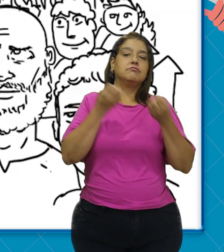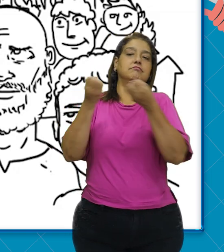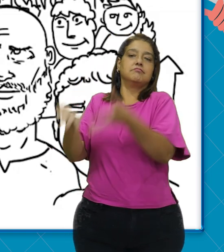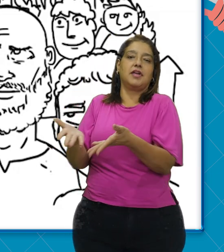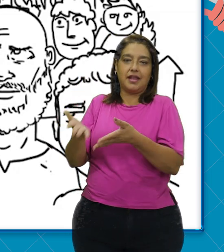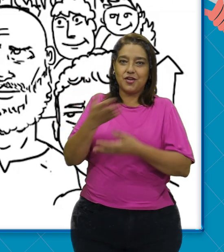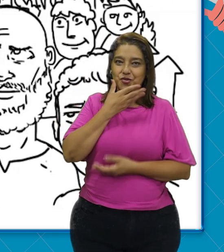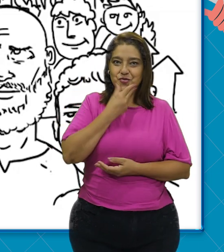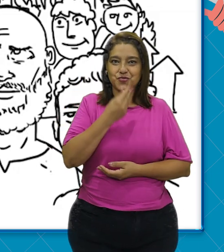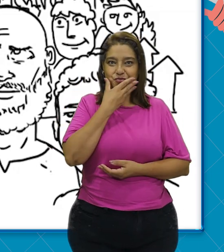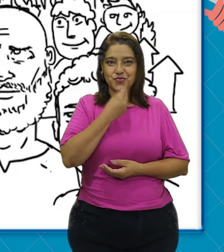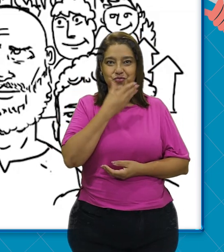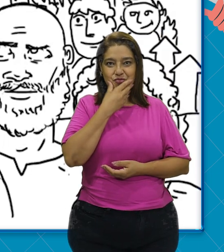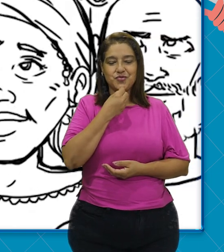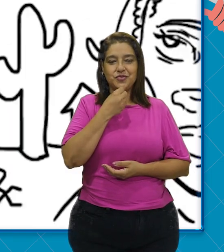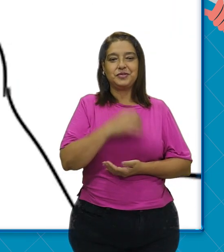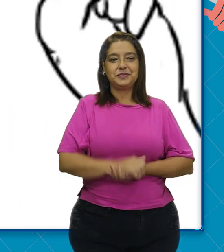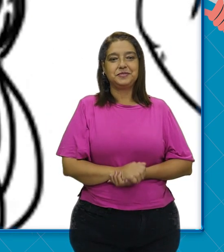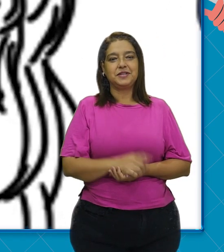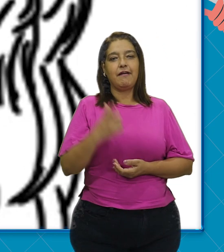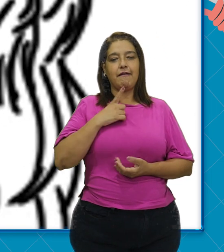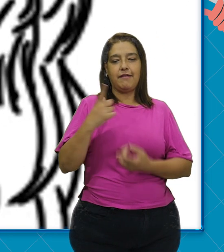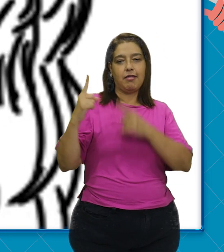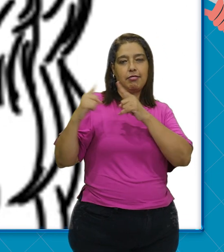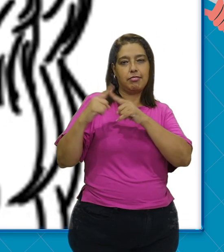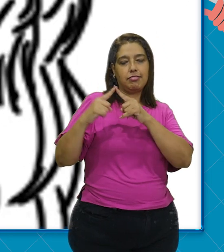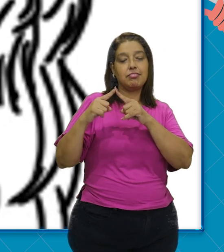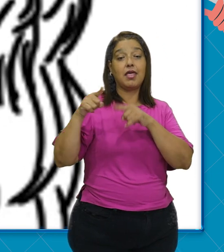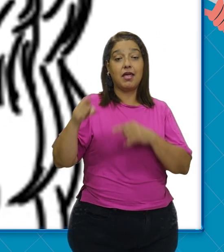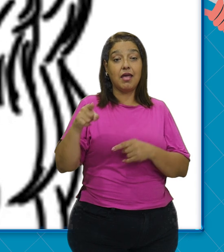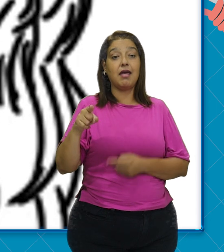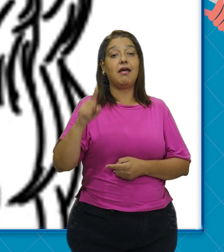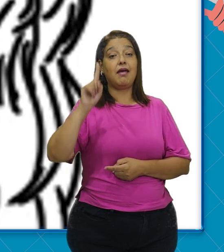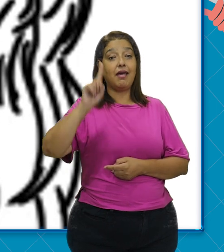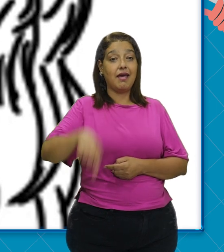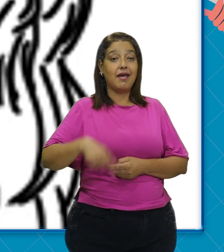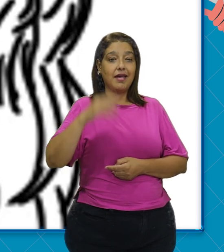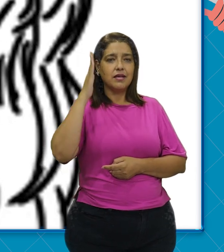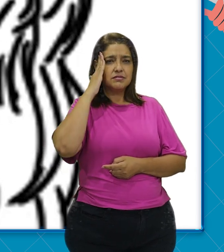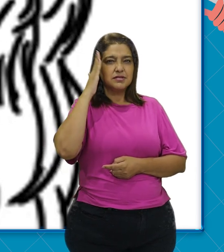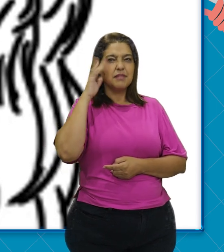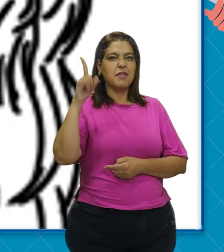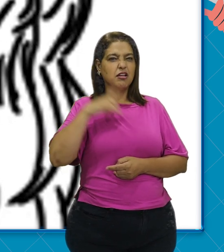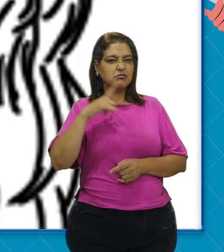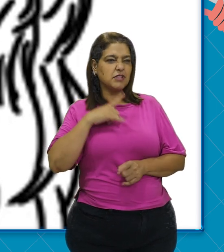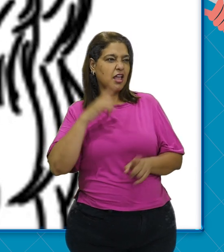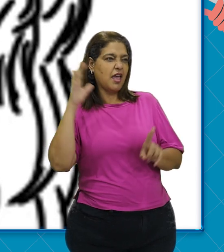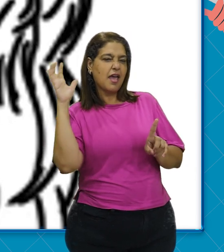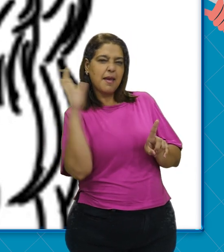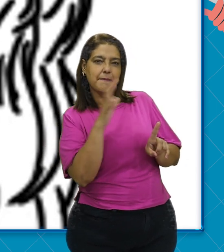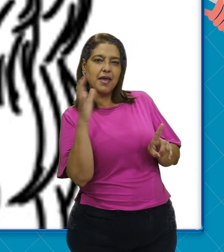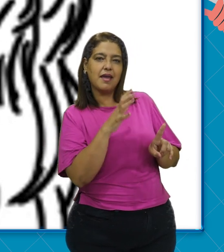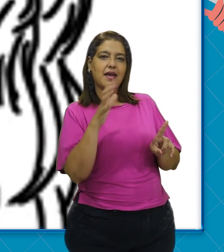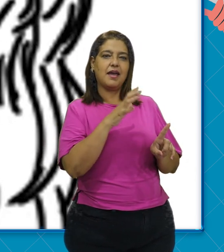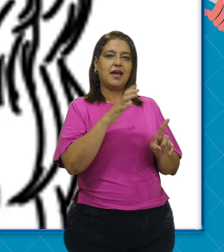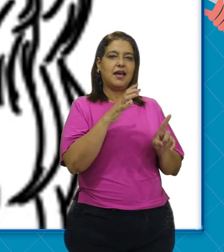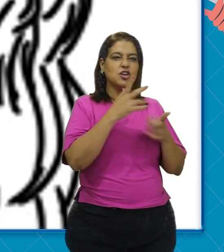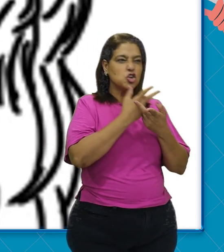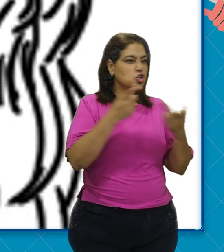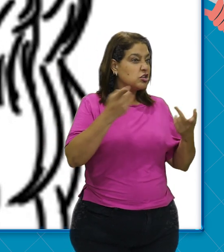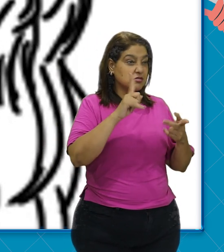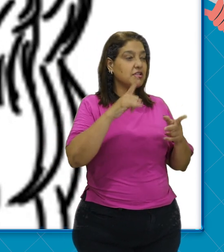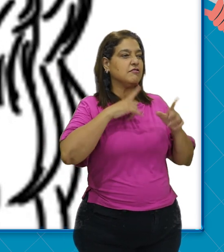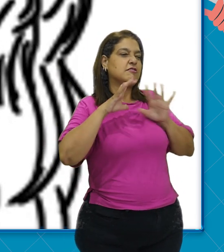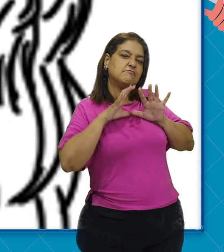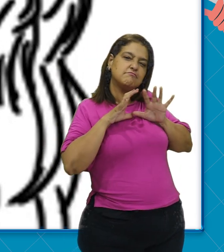propósito. Revoltadíssimo com a situação toda, o religioso respondeu com ameaças, afirmando que arrancaria as madeiras à